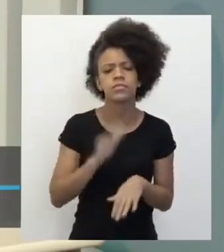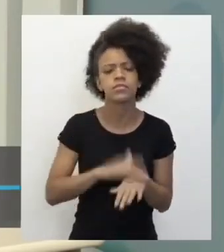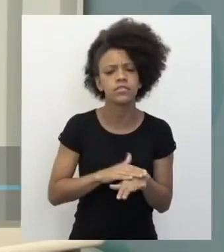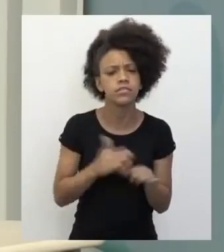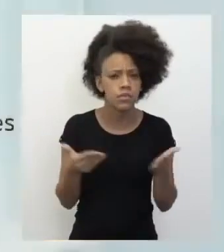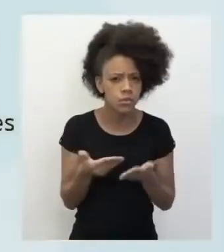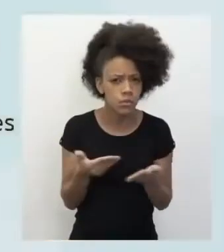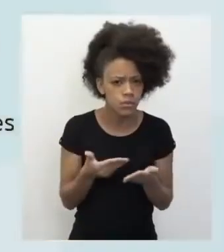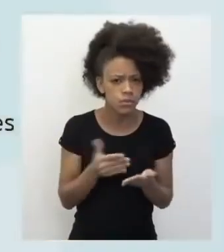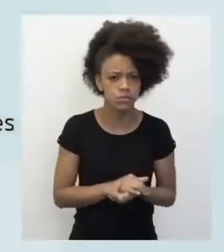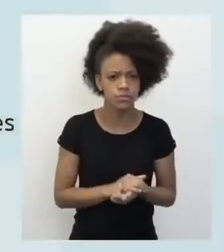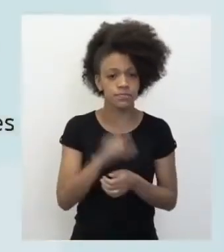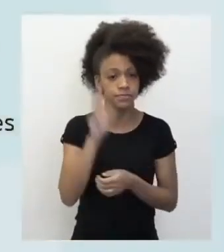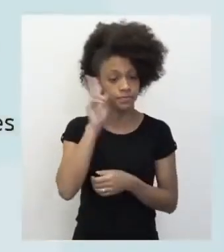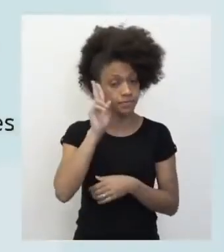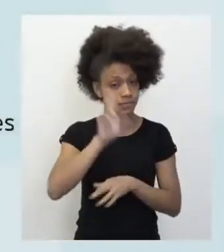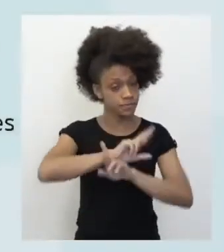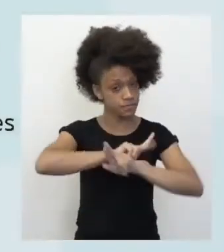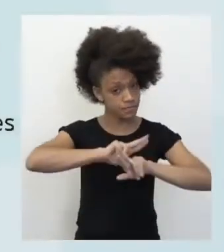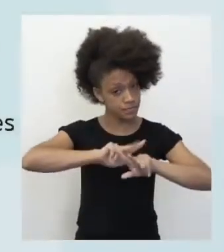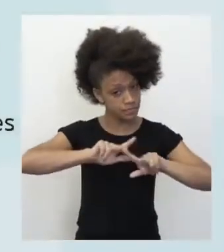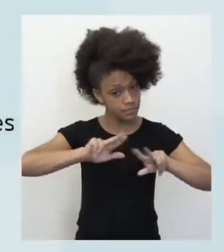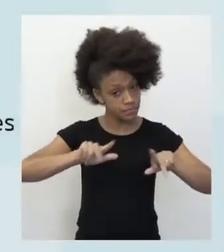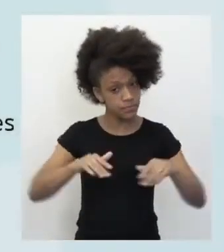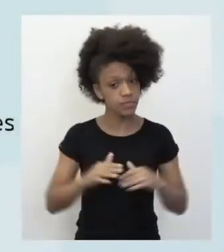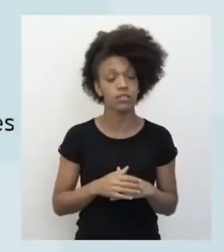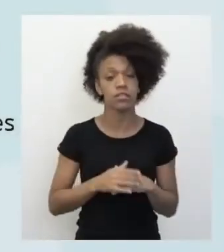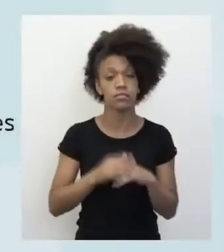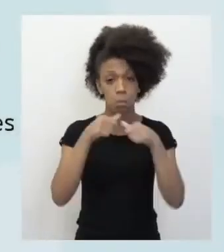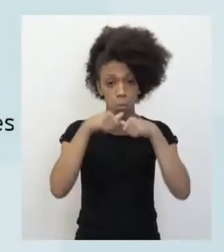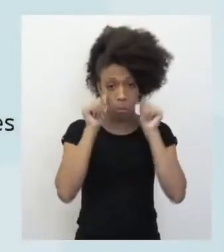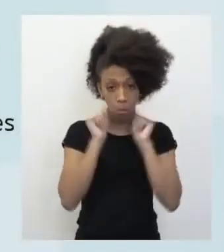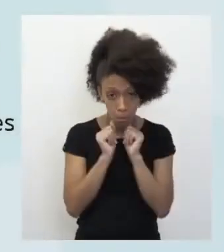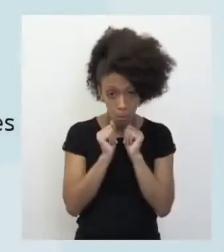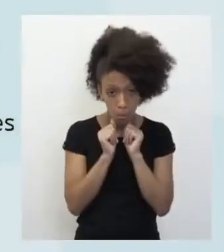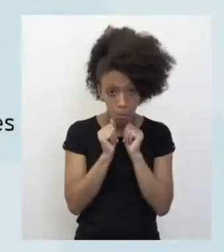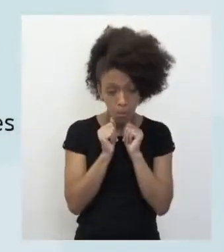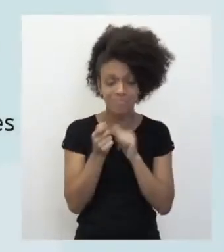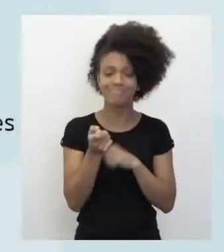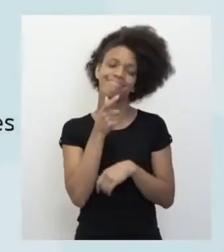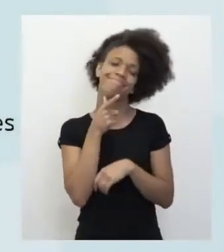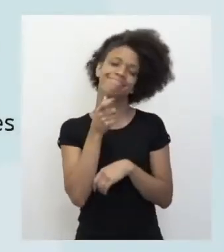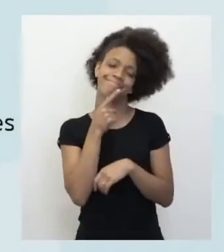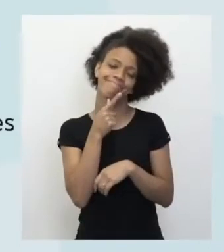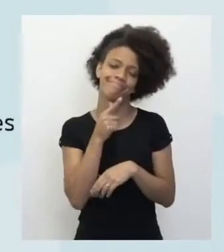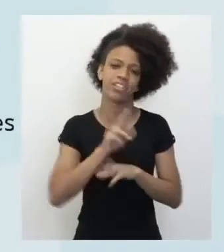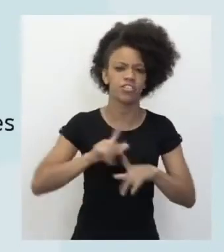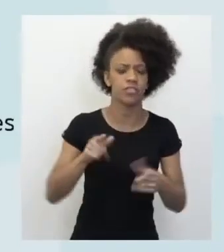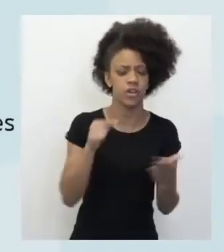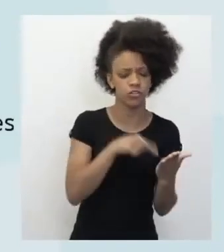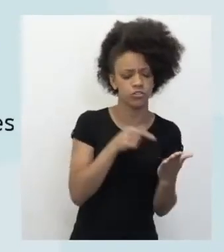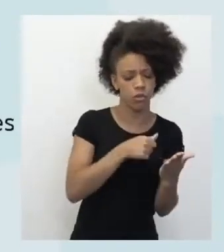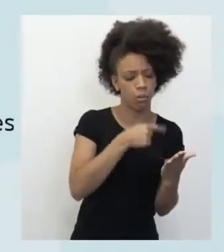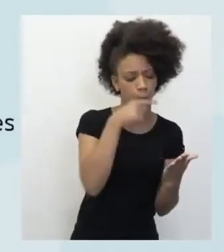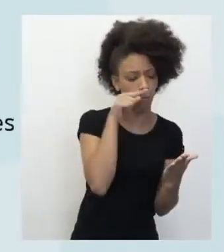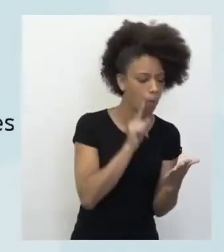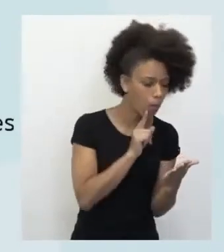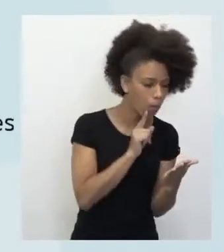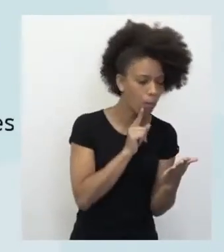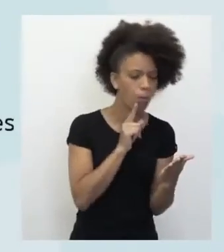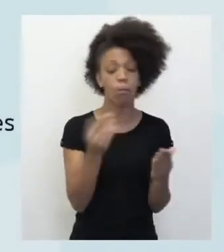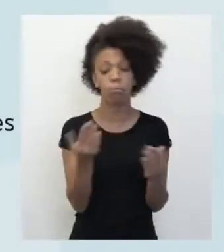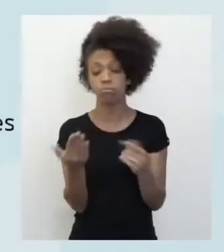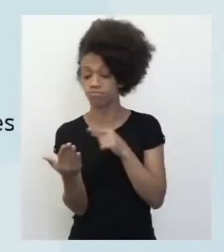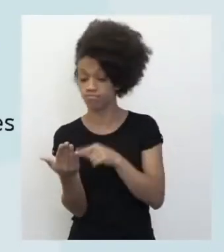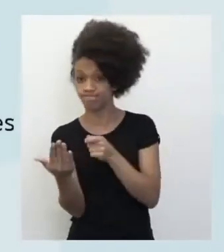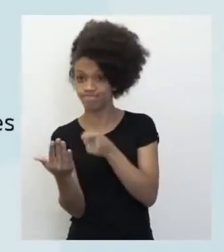hoje? Relembrar a diferenciação entre tragédia e comédia. Esta vai ser uma espécie de retomada.